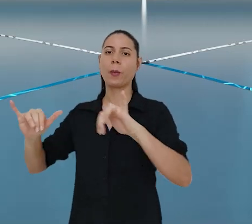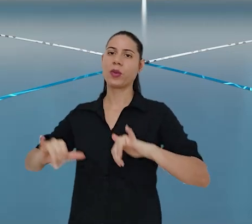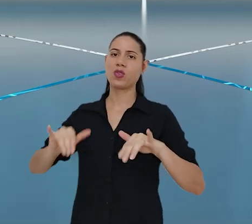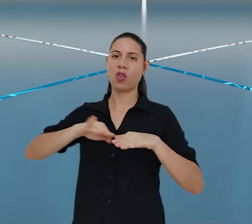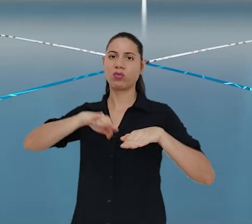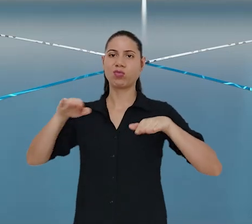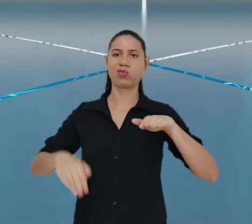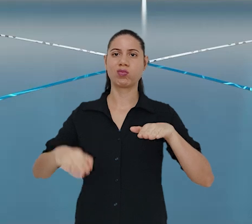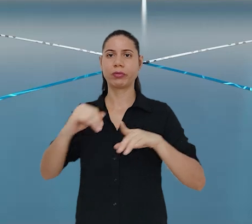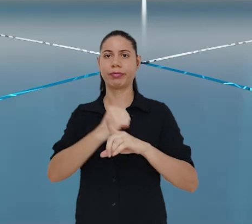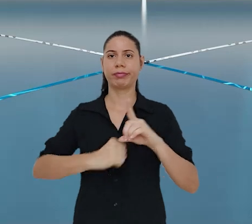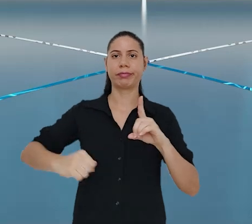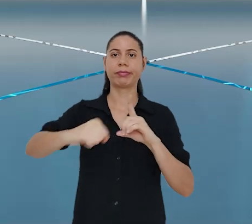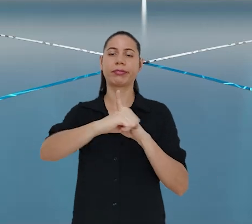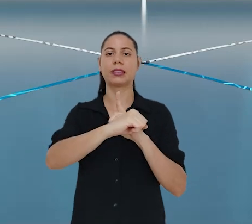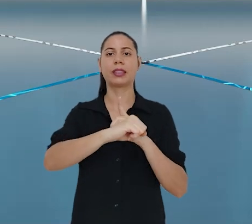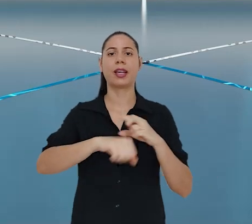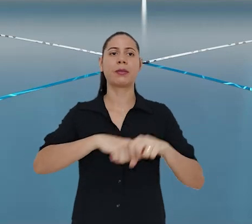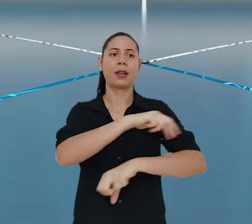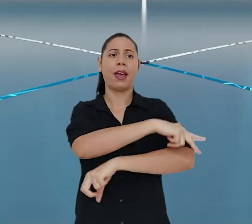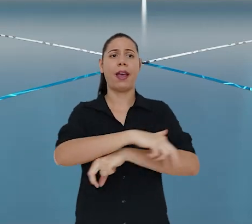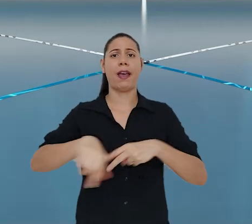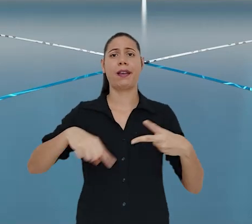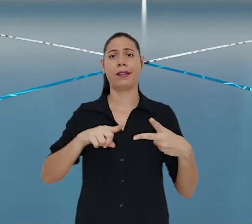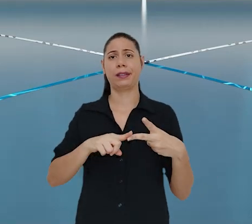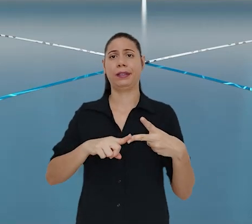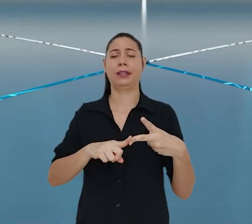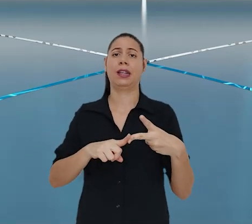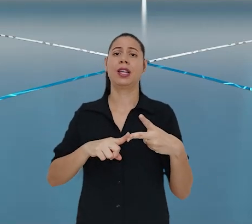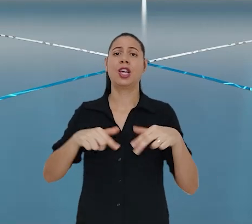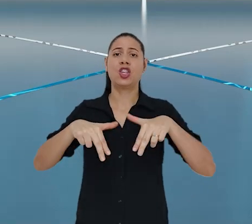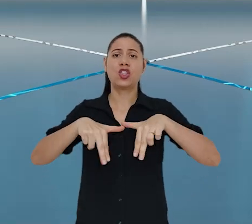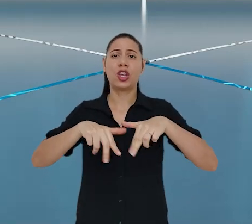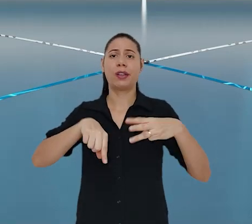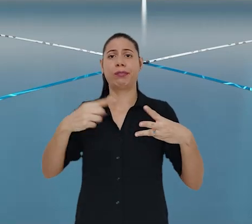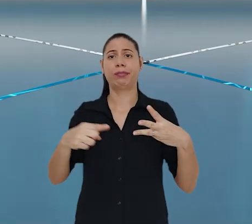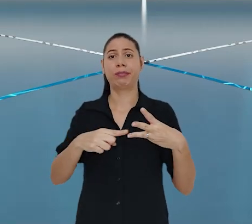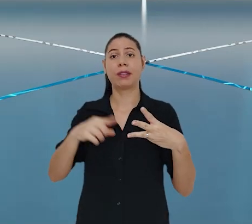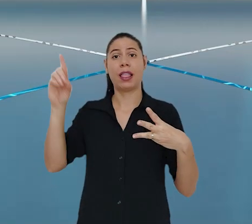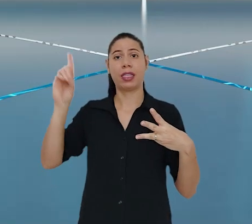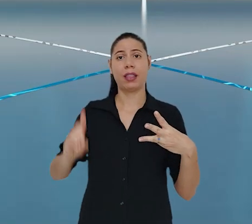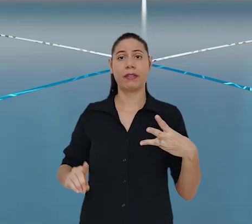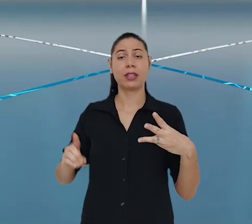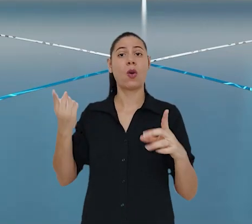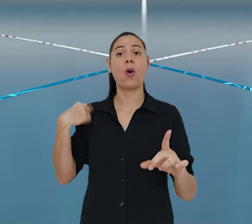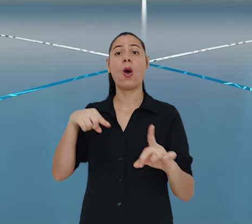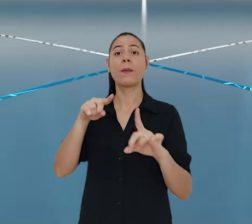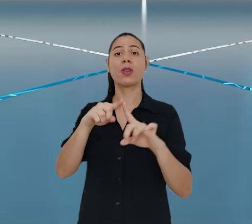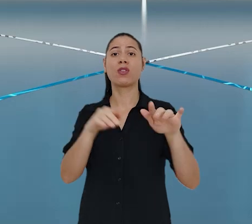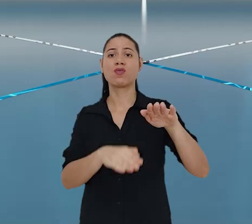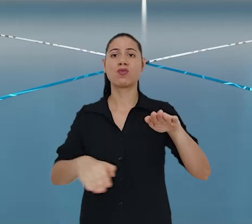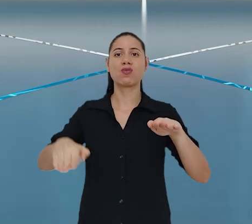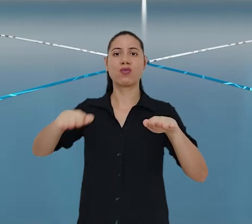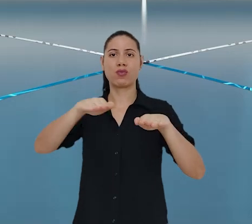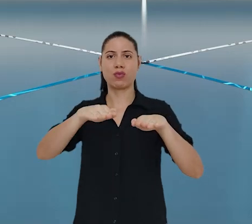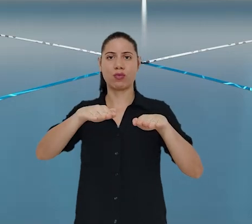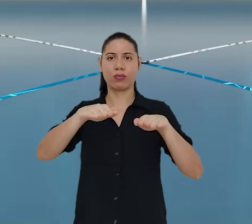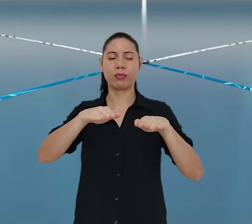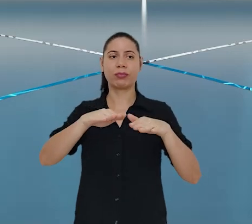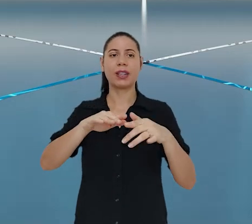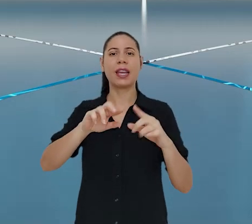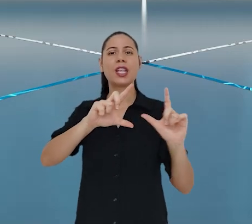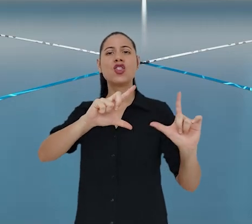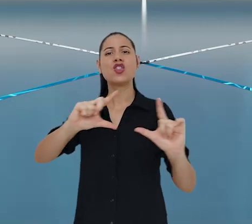sofrem desigualdade social em função de raça, gênero ou deficiência. A ideia é diminuir a desigualdade e o